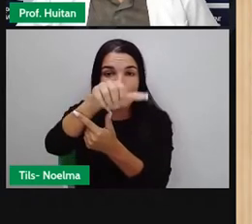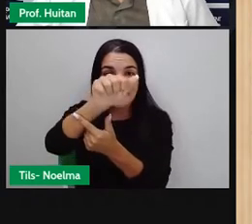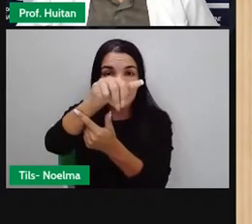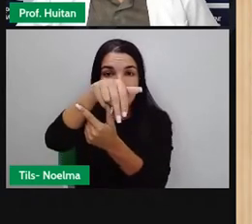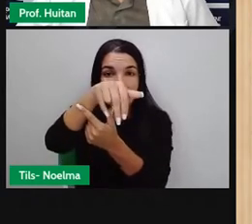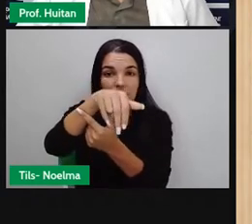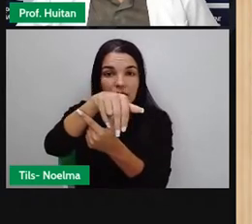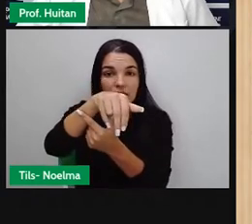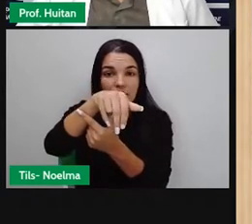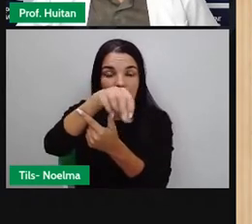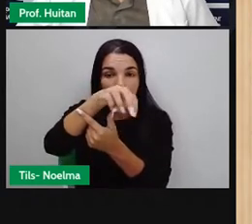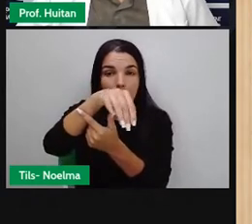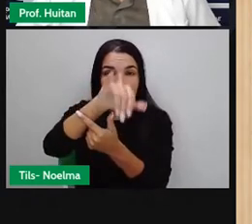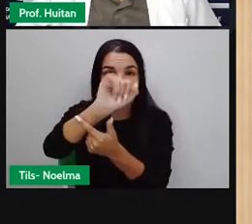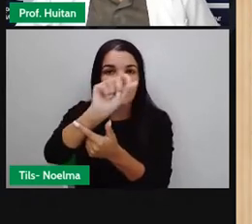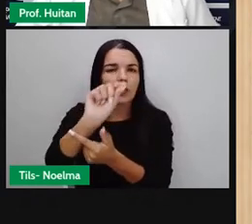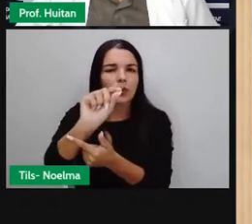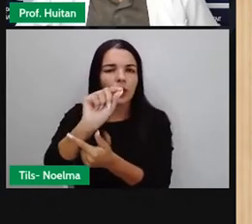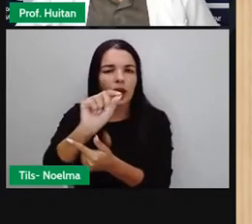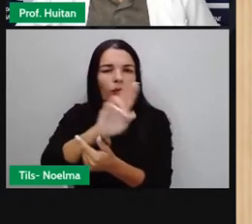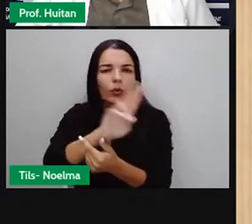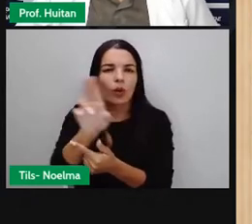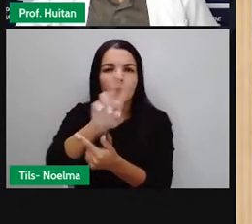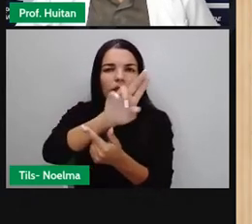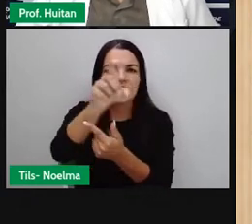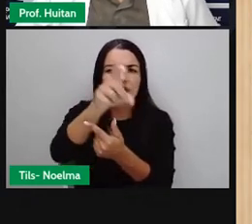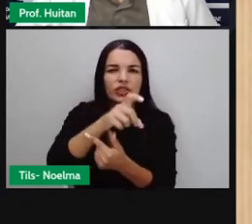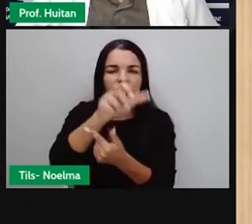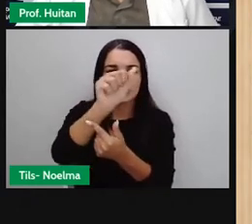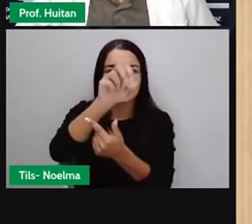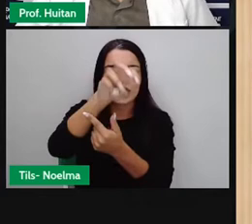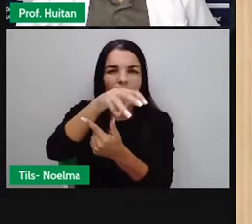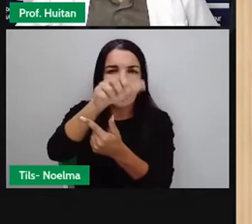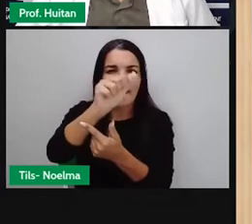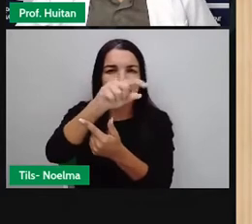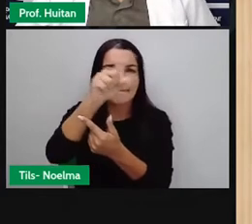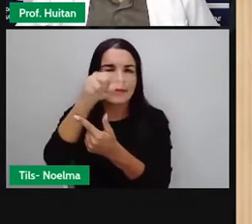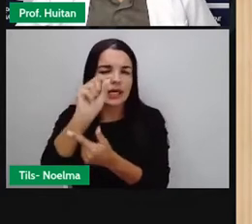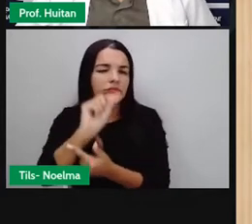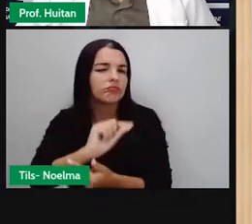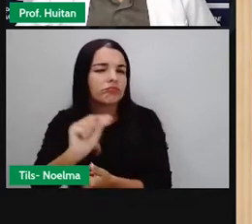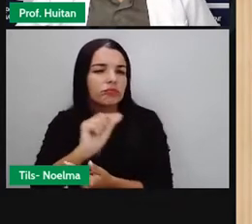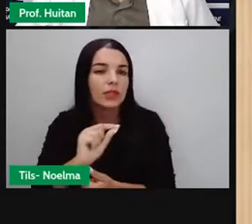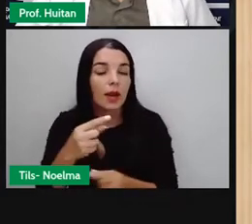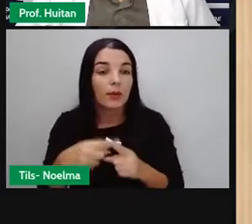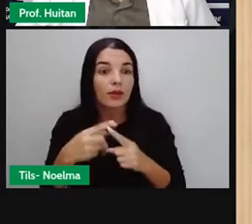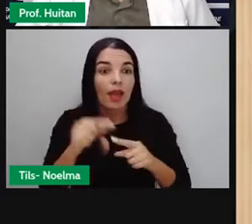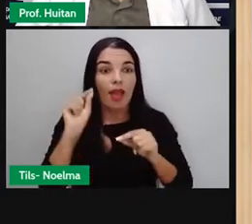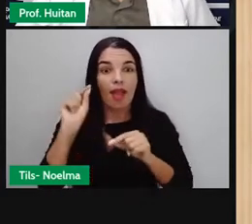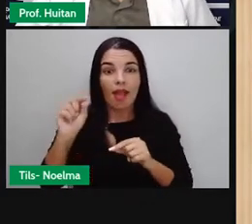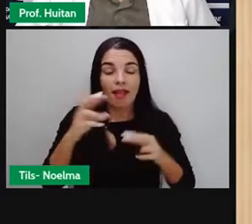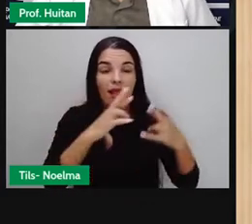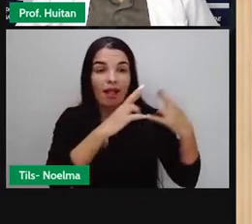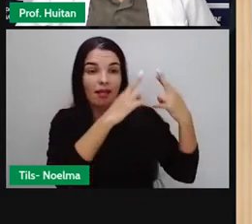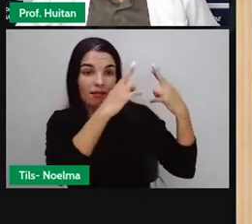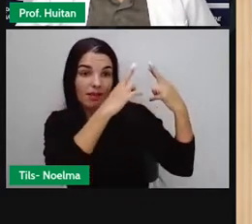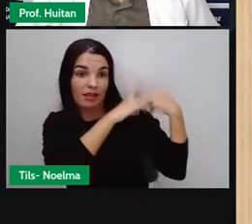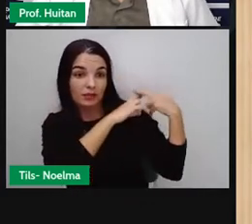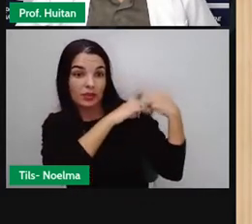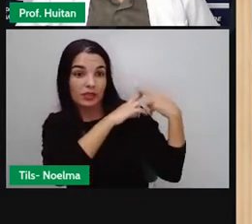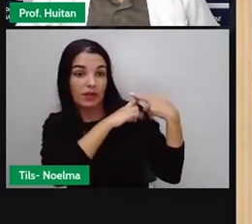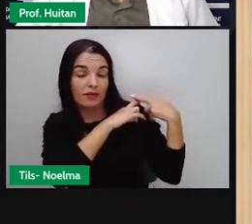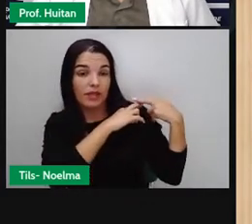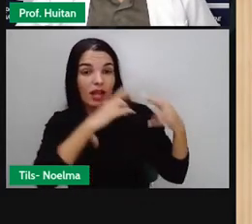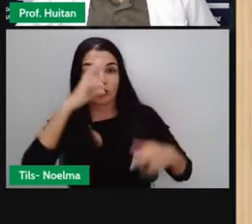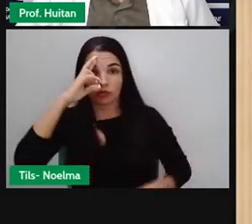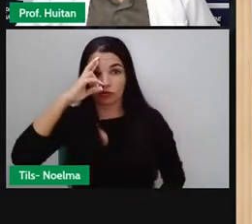líder religioso, é um líder espiritual. E ele pratica isso. Apesar de já ter saído,